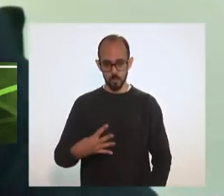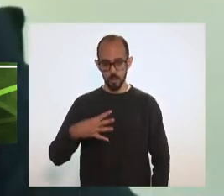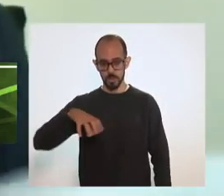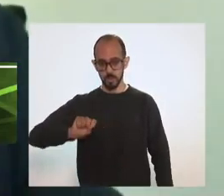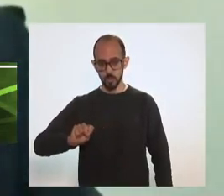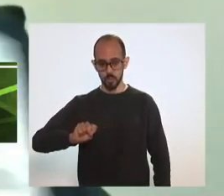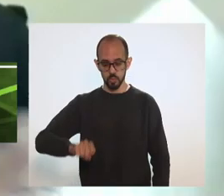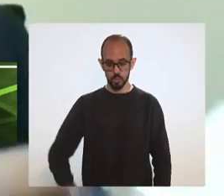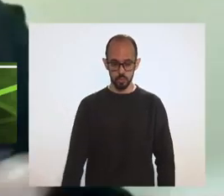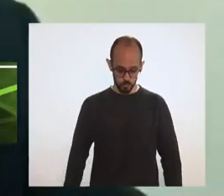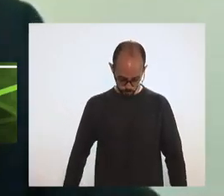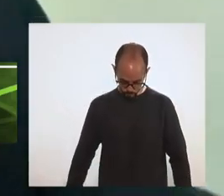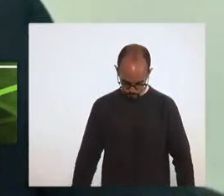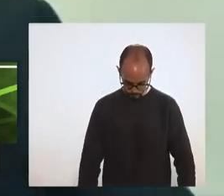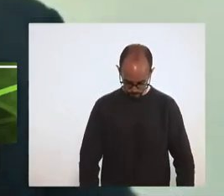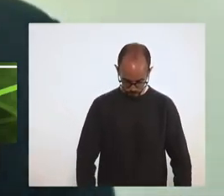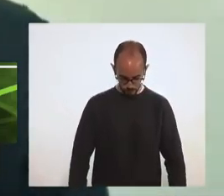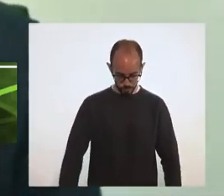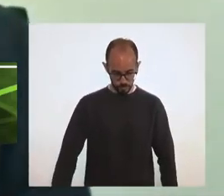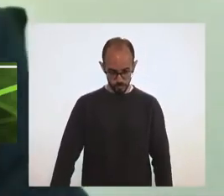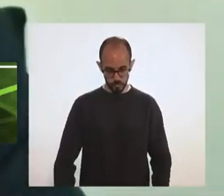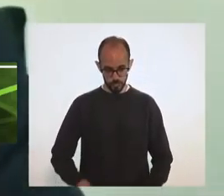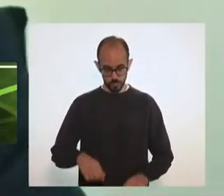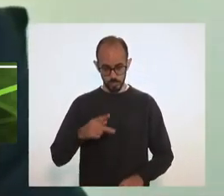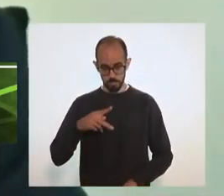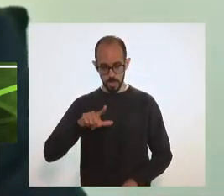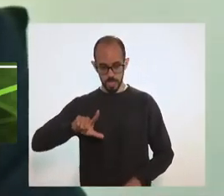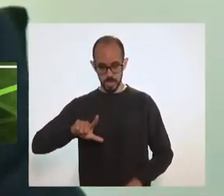falar sobre esse tema. Então, retirado de pauta.